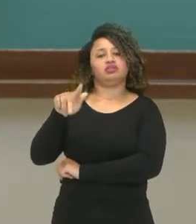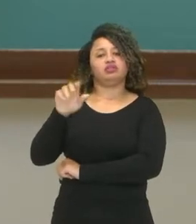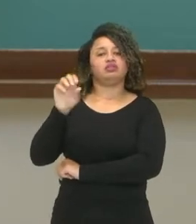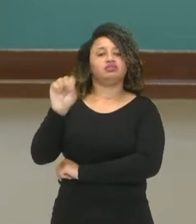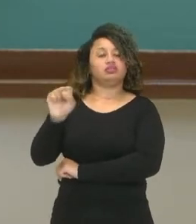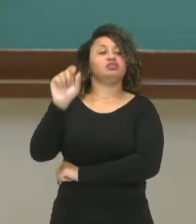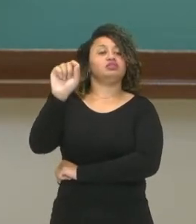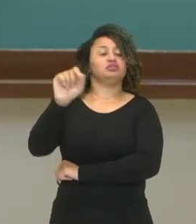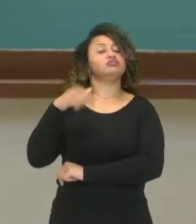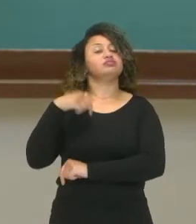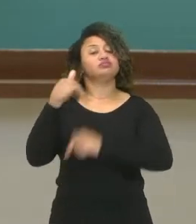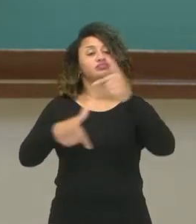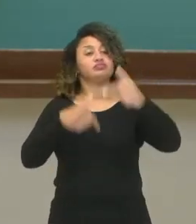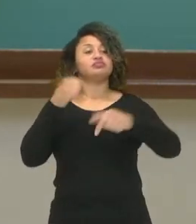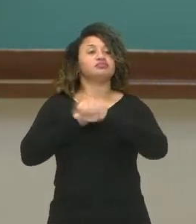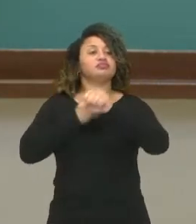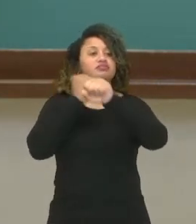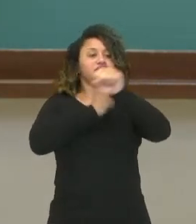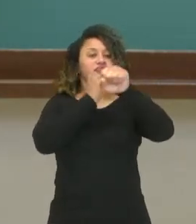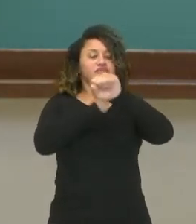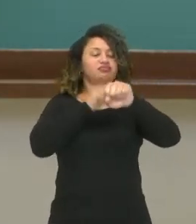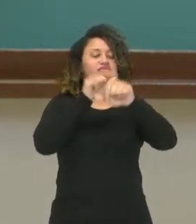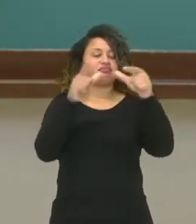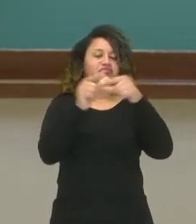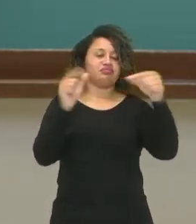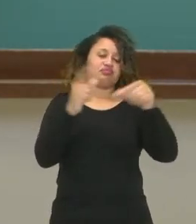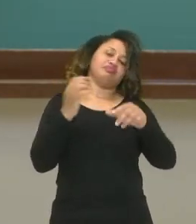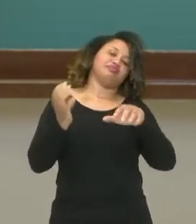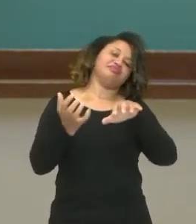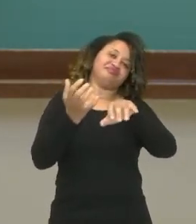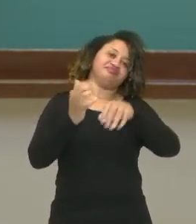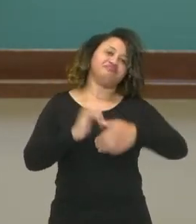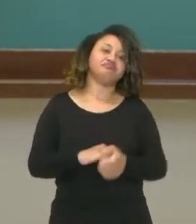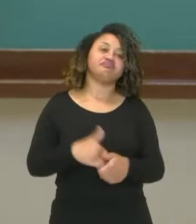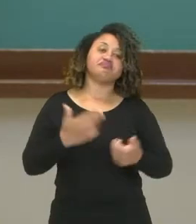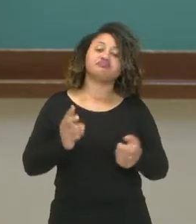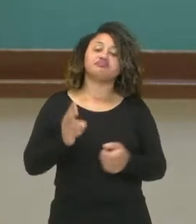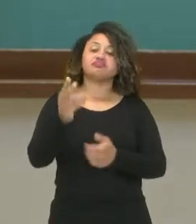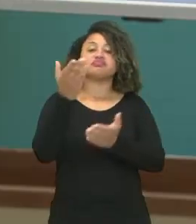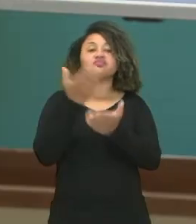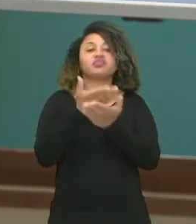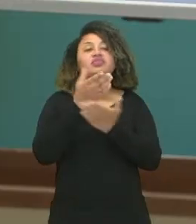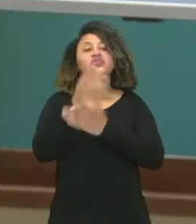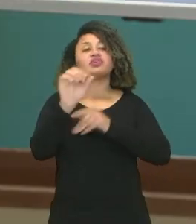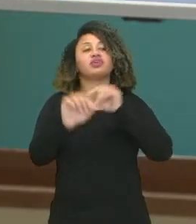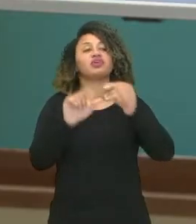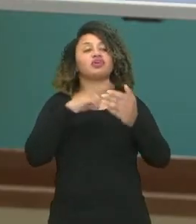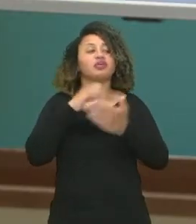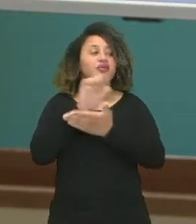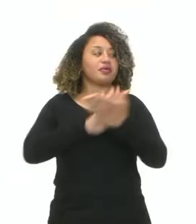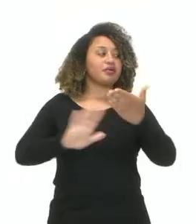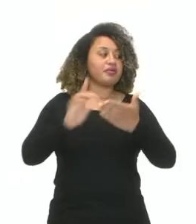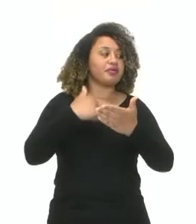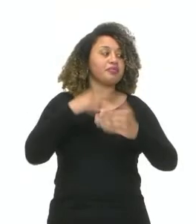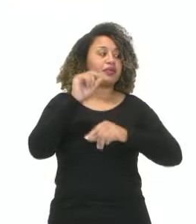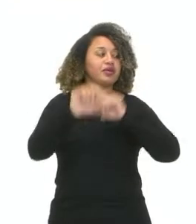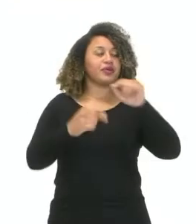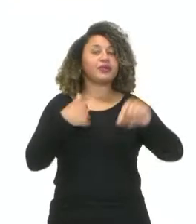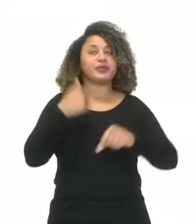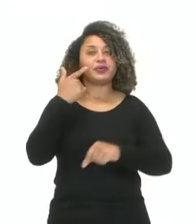da construção de Brasília. Para a gente continuar a nossa aula, tem uma imagem na sua tela que é